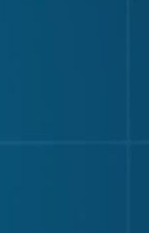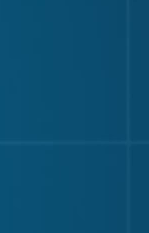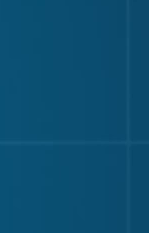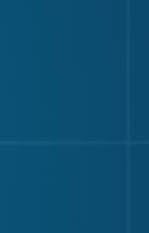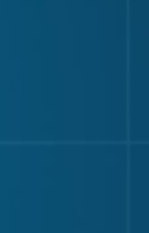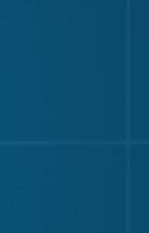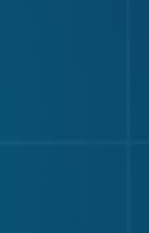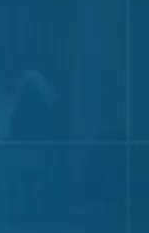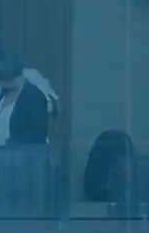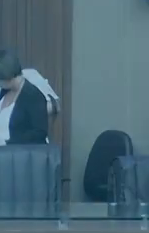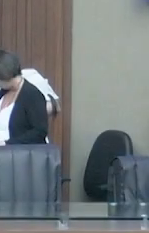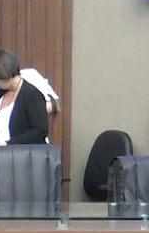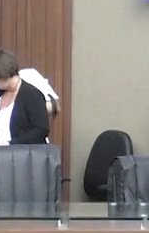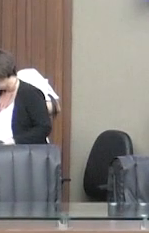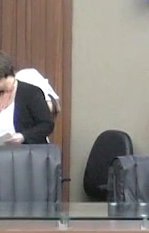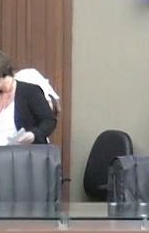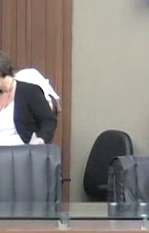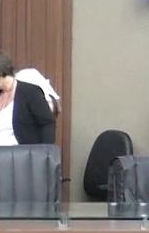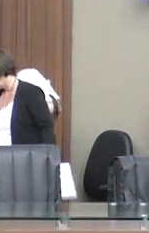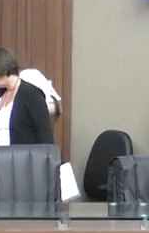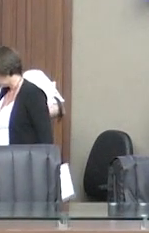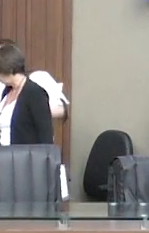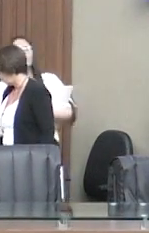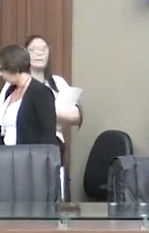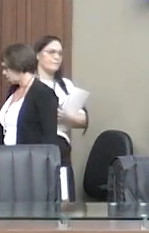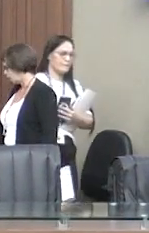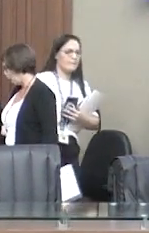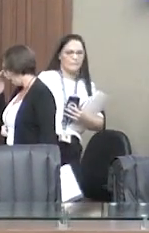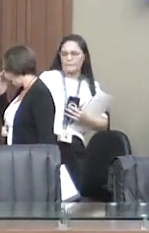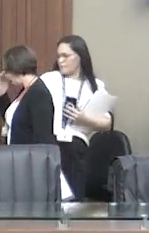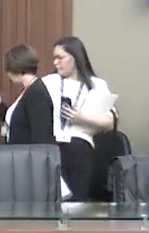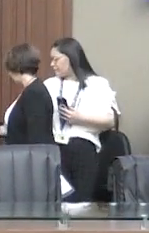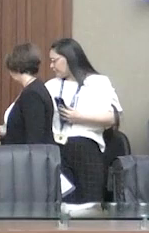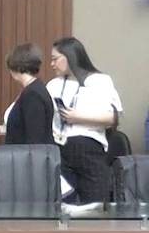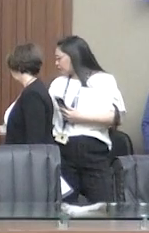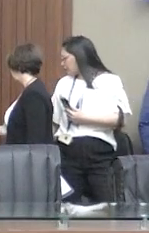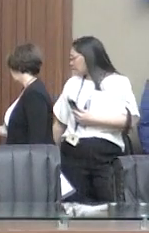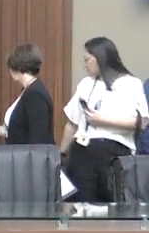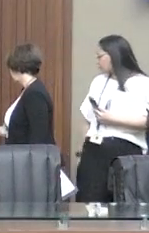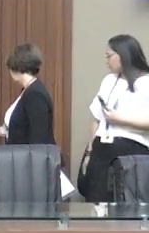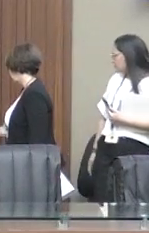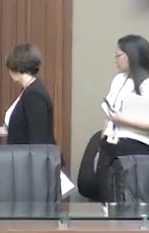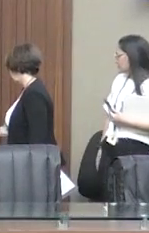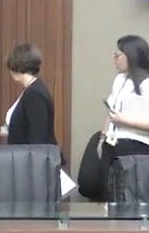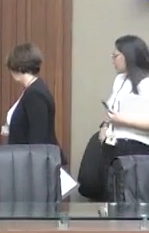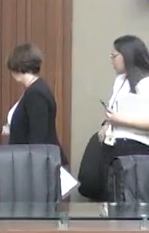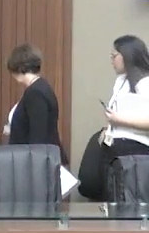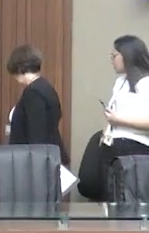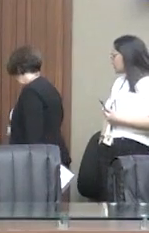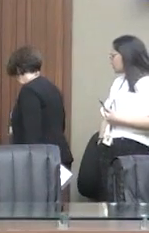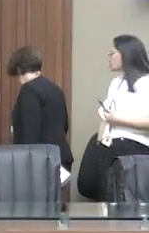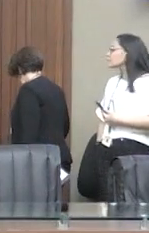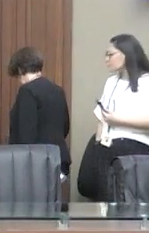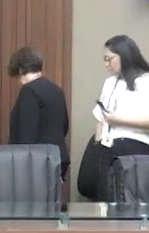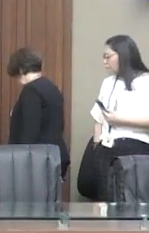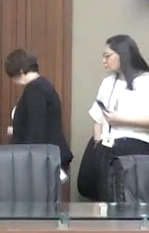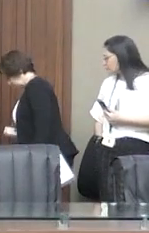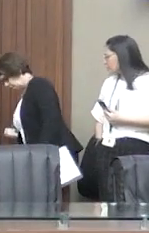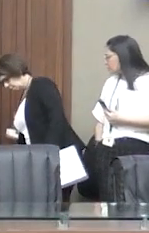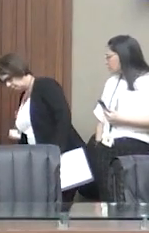Meu bom dia a todos e a todas, sob a proteção de Deus e em nome do povo